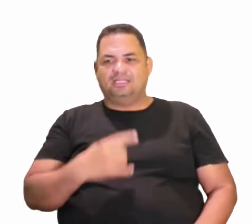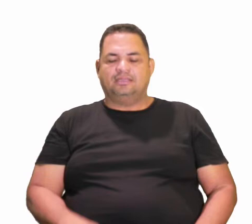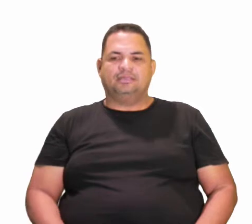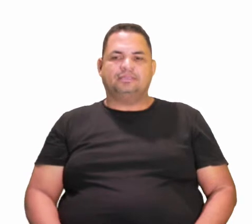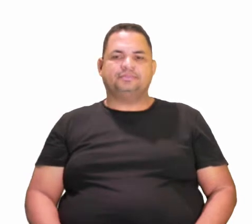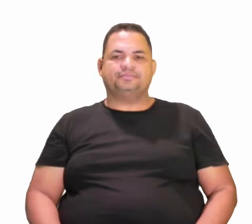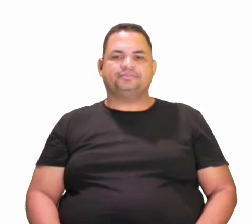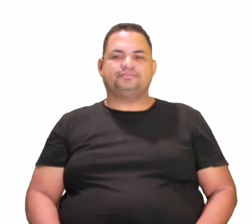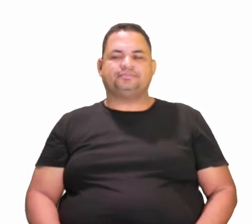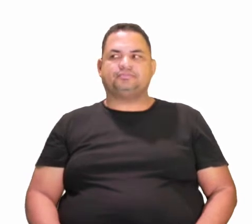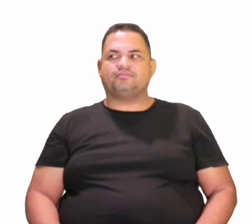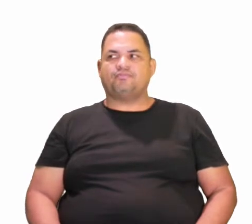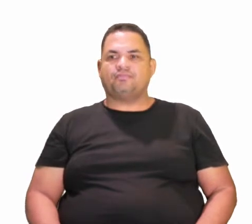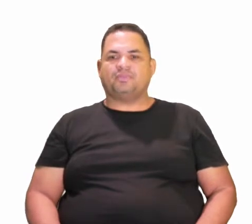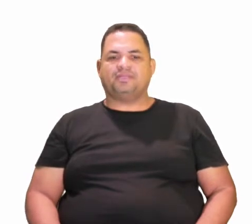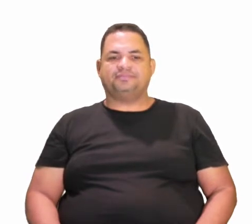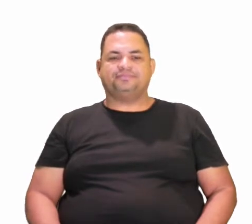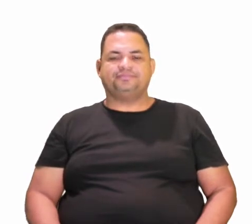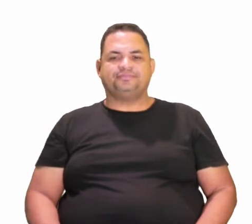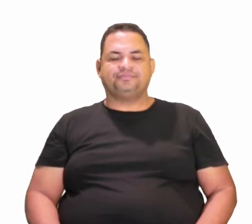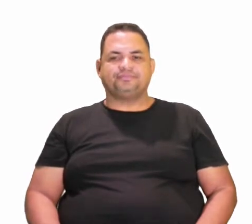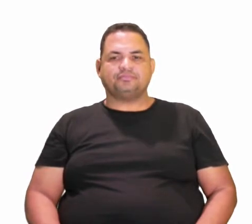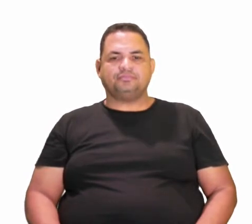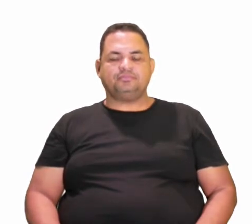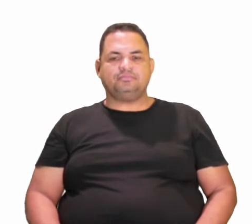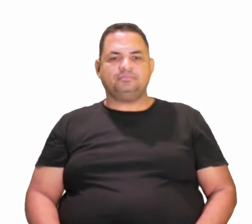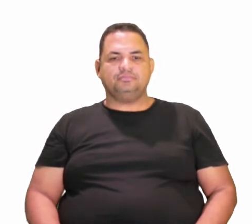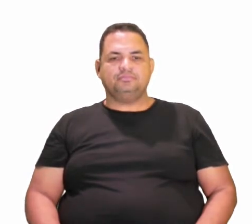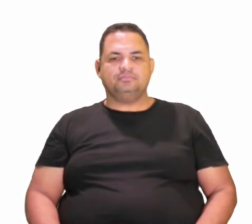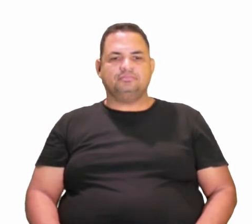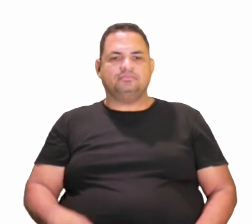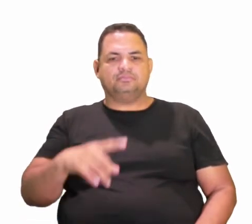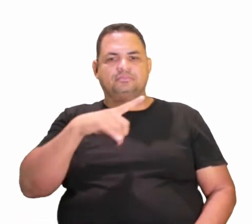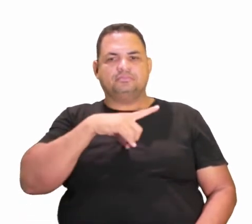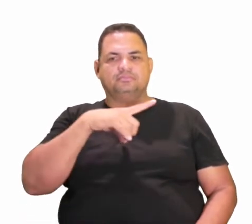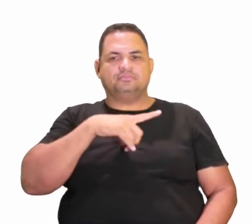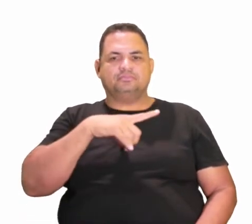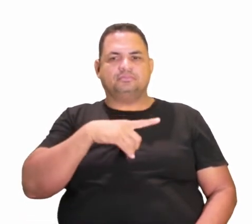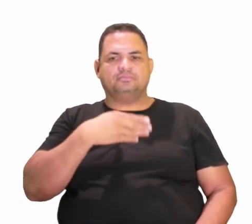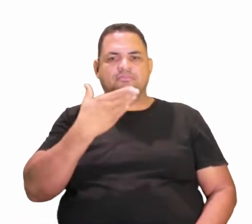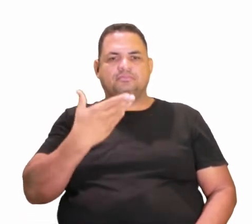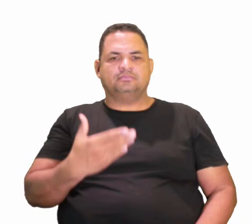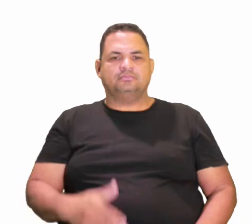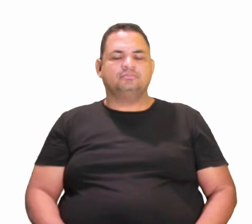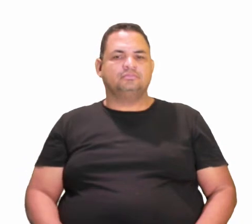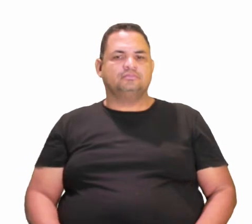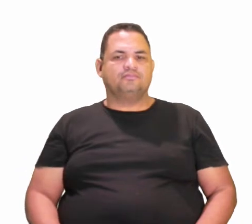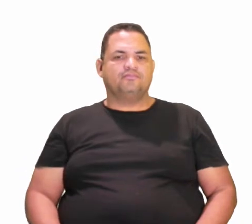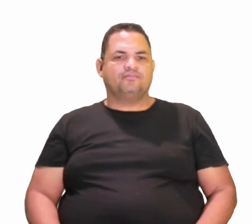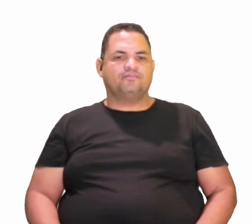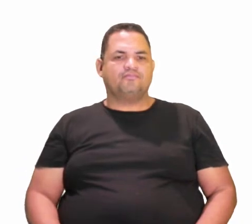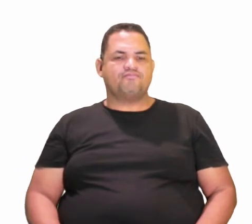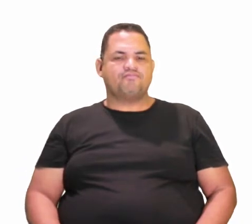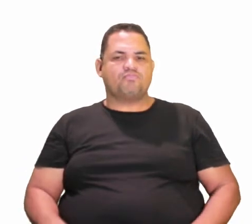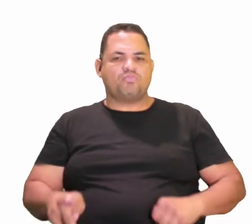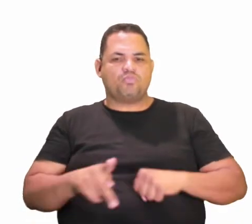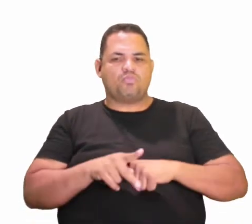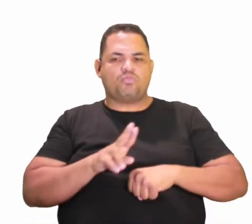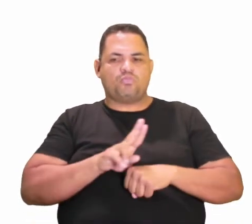numa aula passada para vocês. Já aqui você vai ter a questão dos